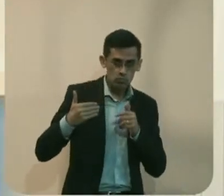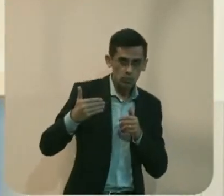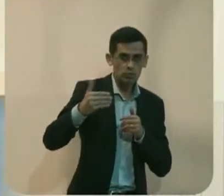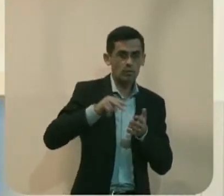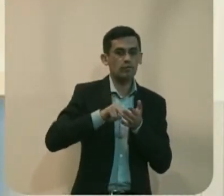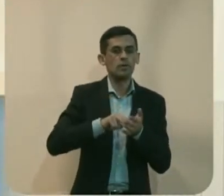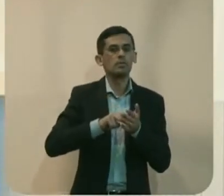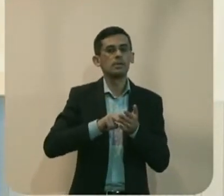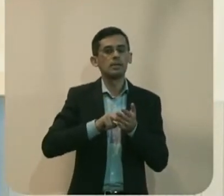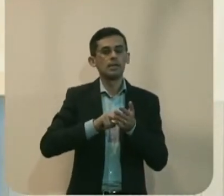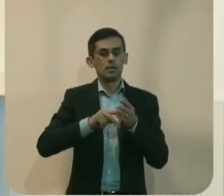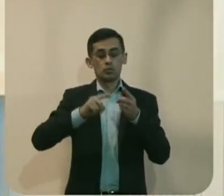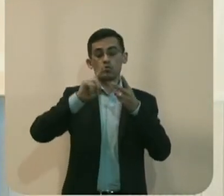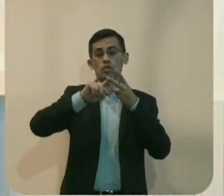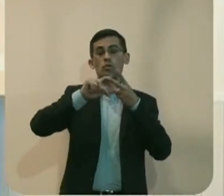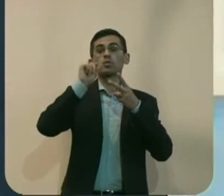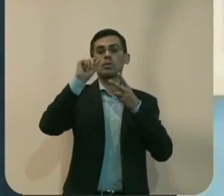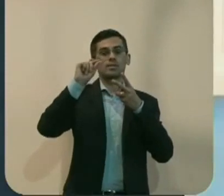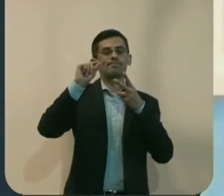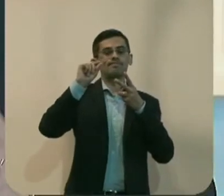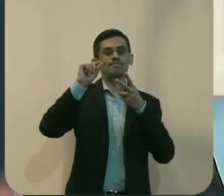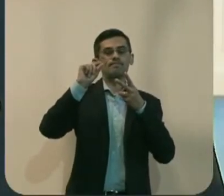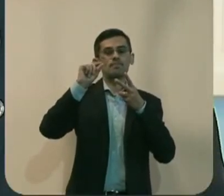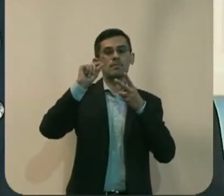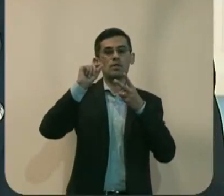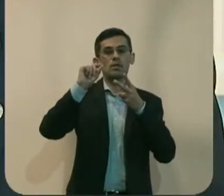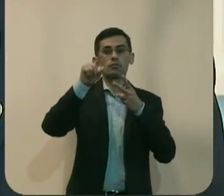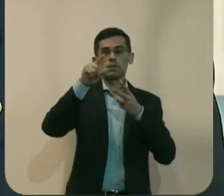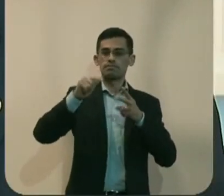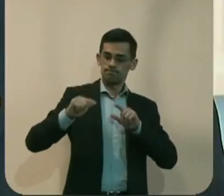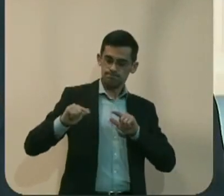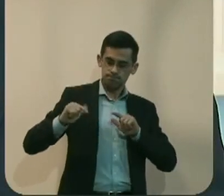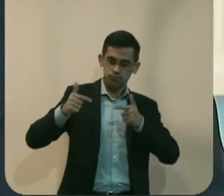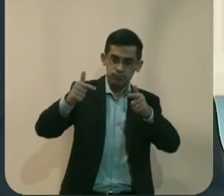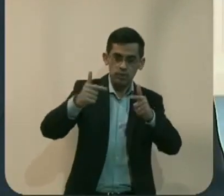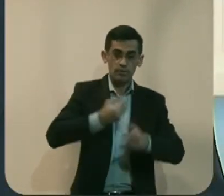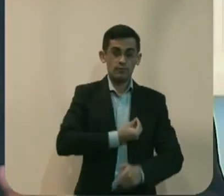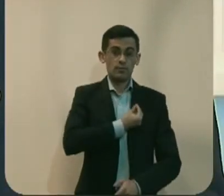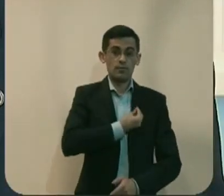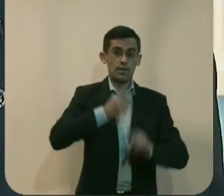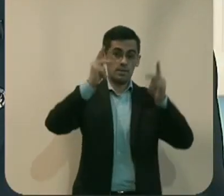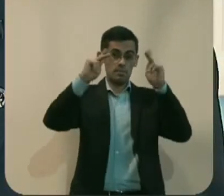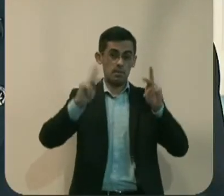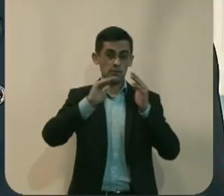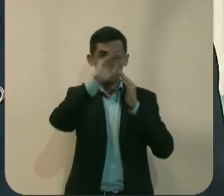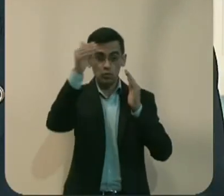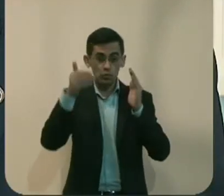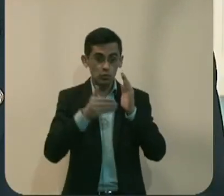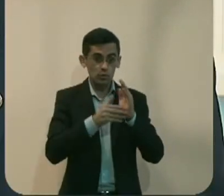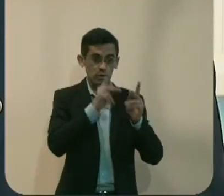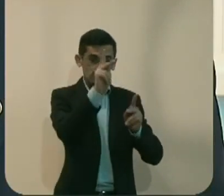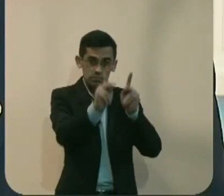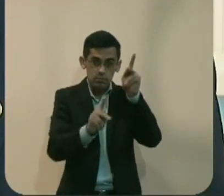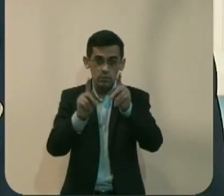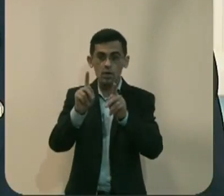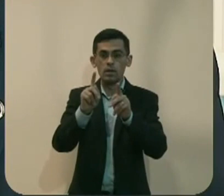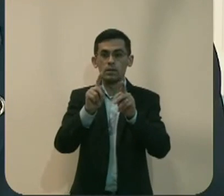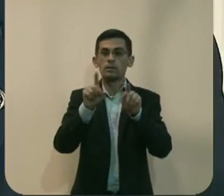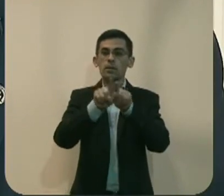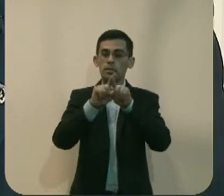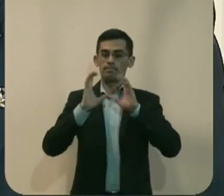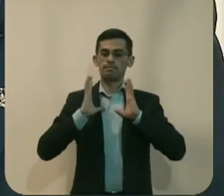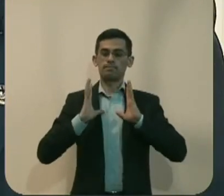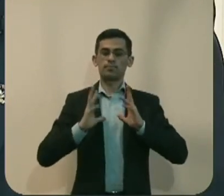vem no versículo 14, ele diz assim, esforcem-se para viver em paz com todos e para serem